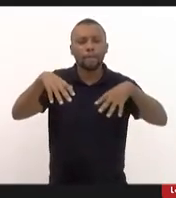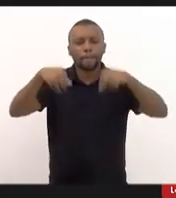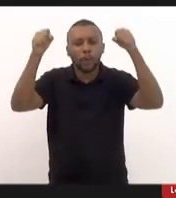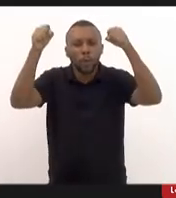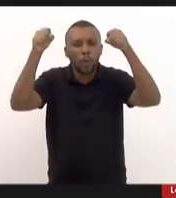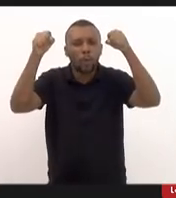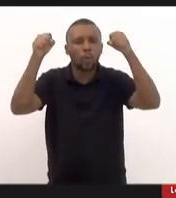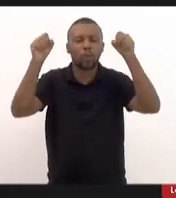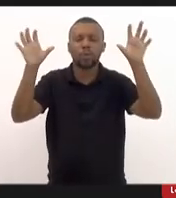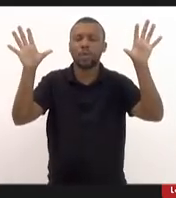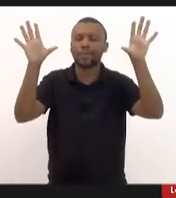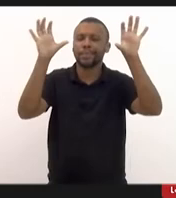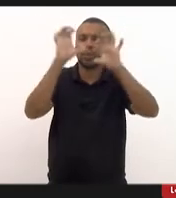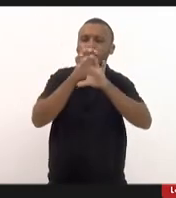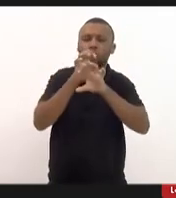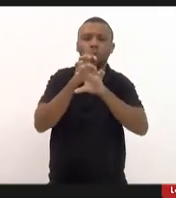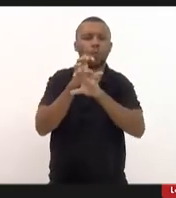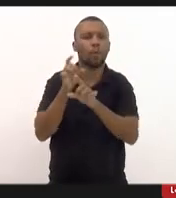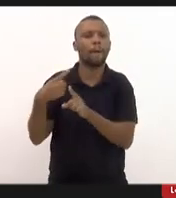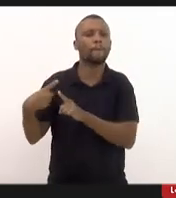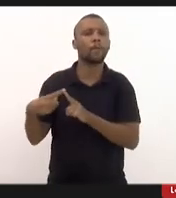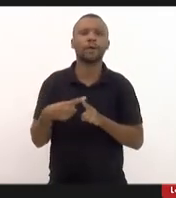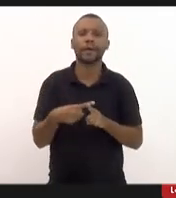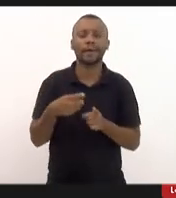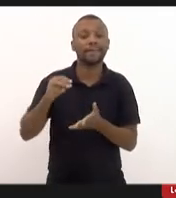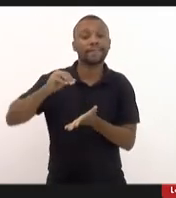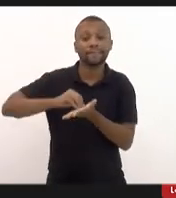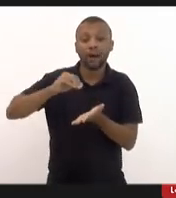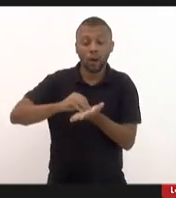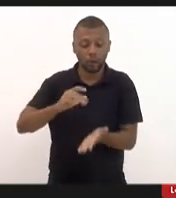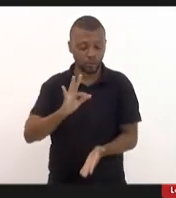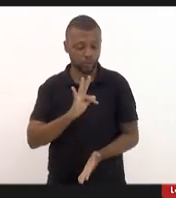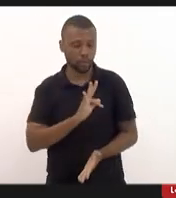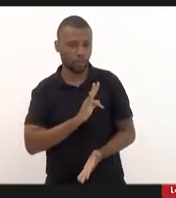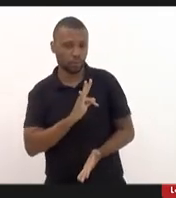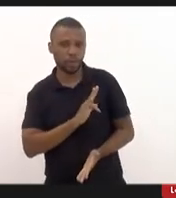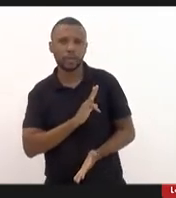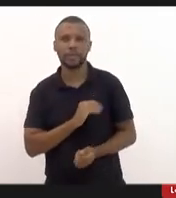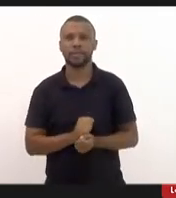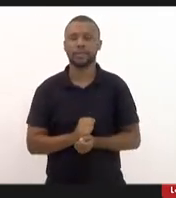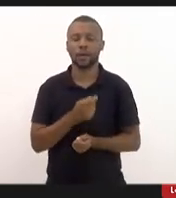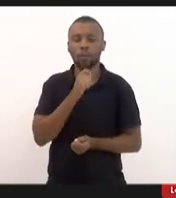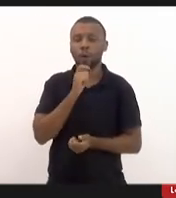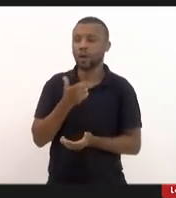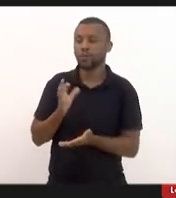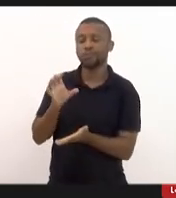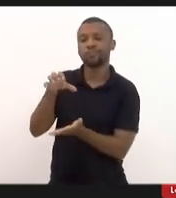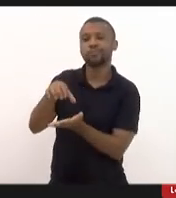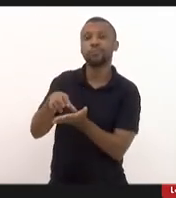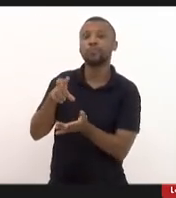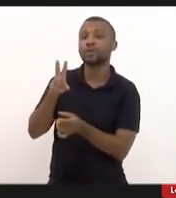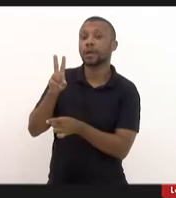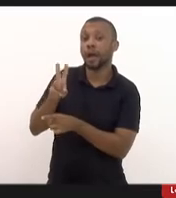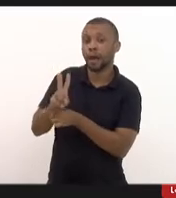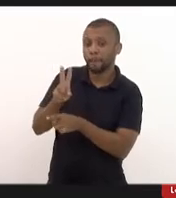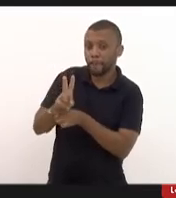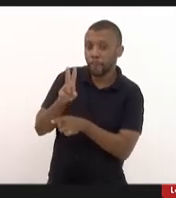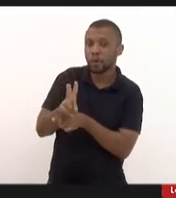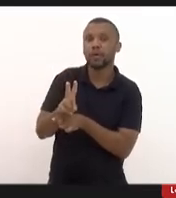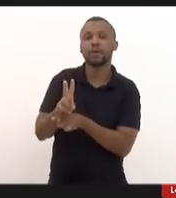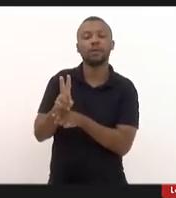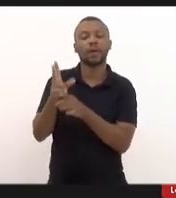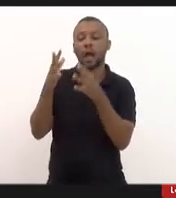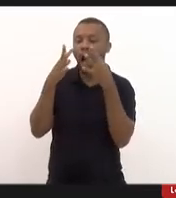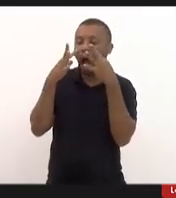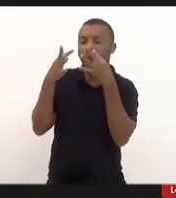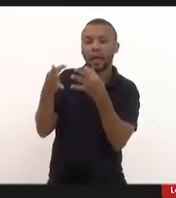Porque não tem policiamento, não tem um posto de polícia que atenda, que cuide. Hoje